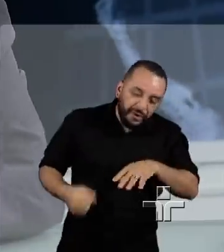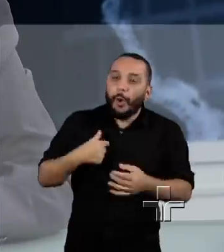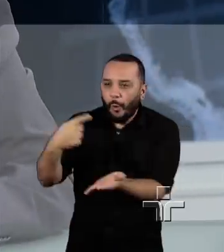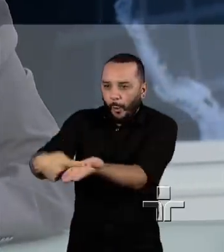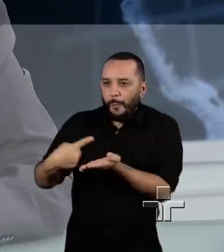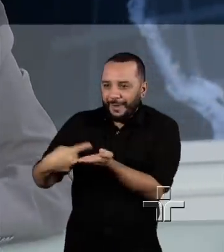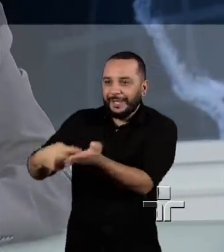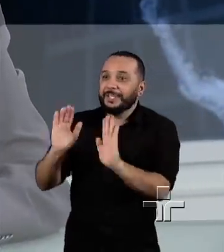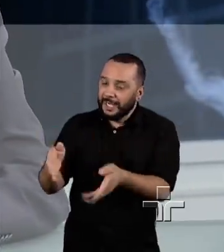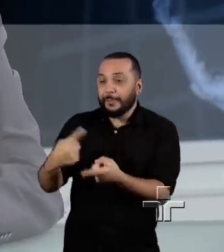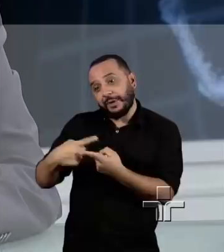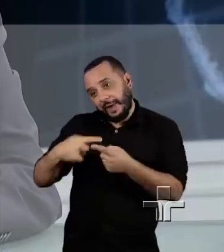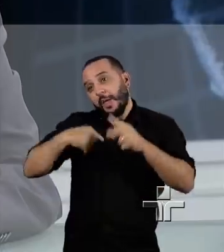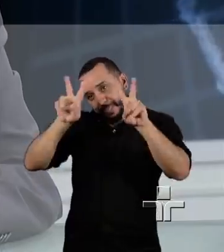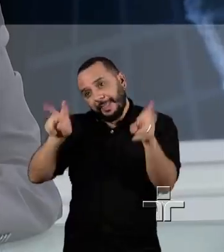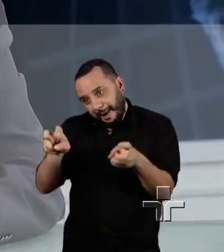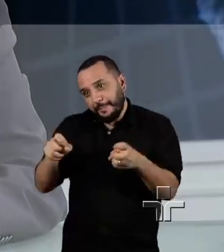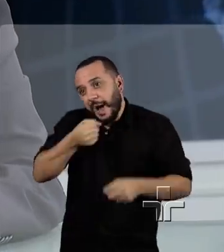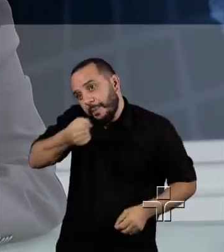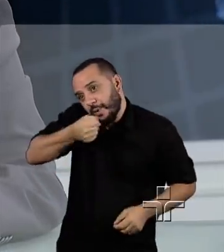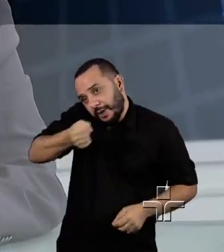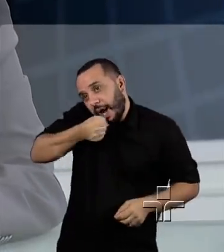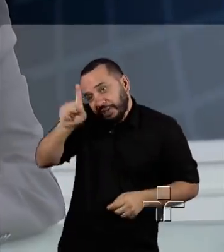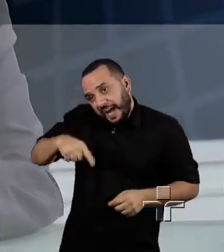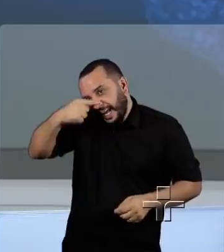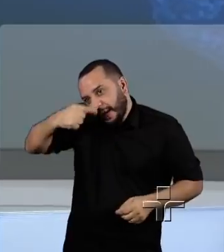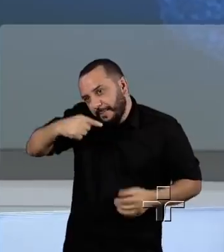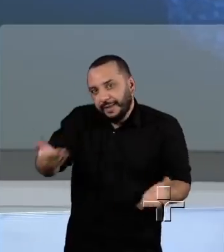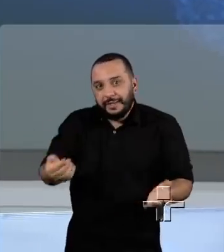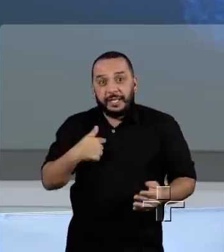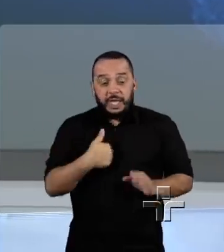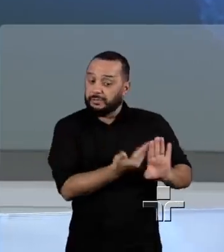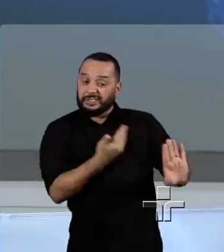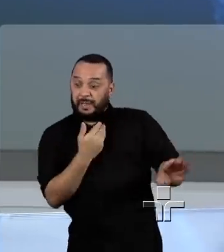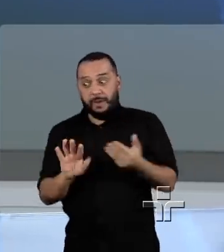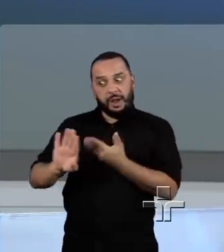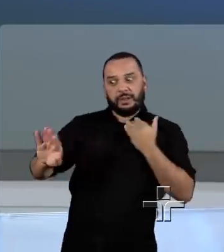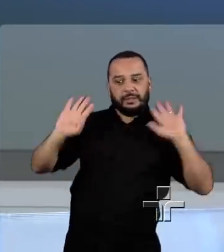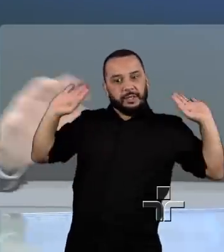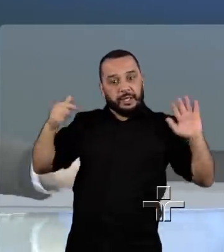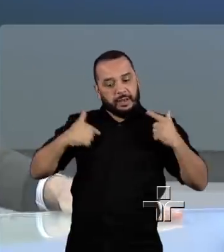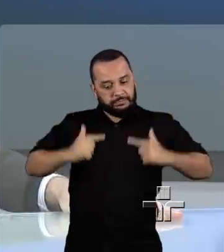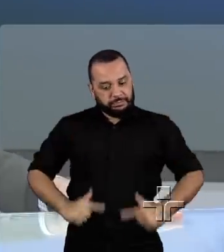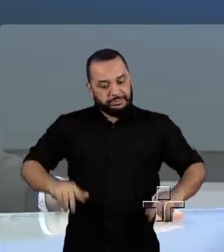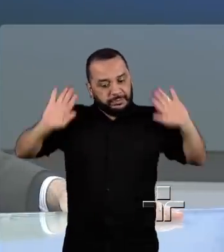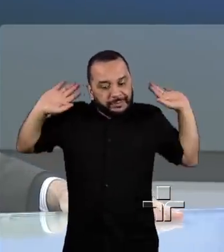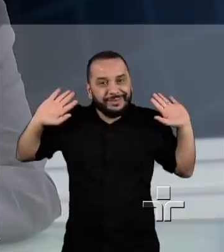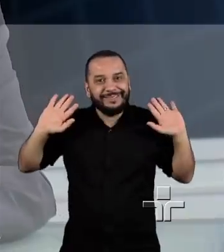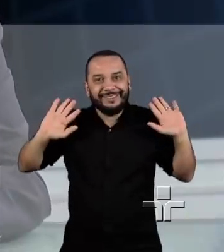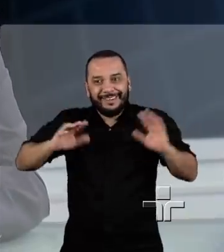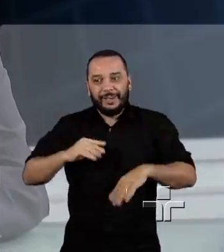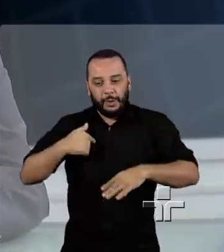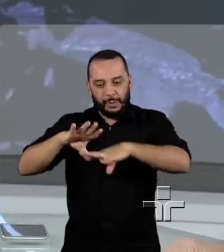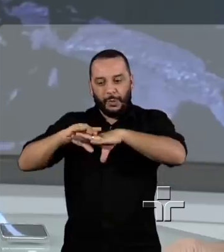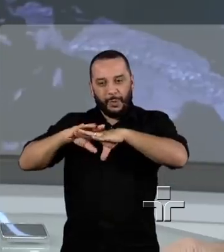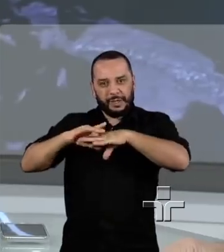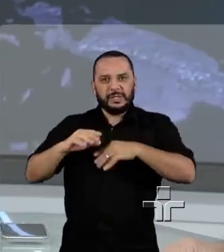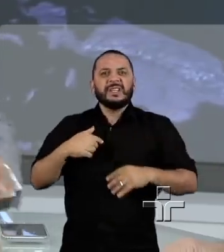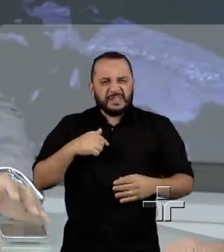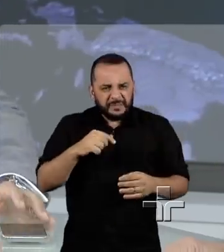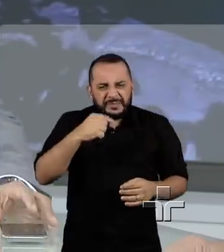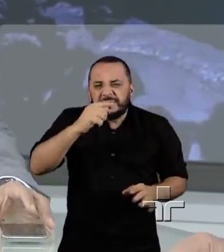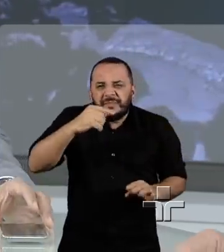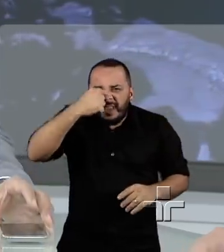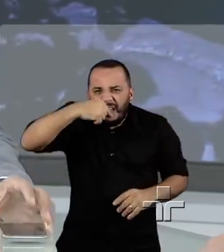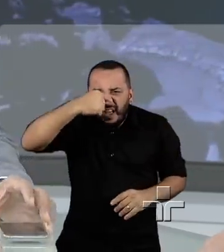uma matéria temática que é a gripe. E eu tô mantendo distância dos dois porque não tenho nada por enquanto. Então... Não, mas ela tá ficando mais forte, o vírus